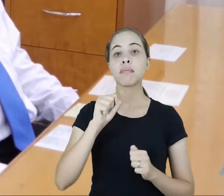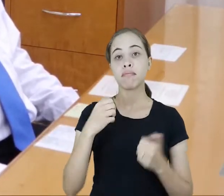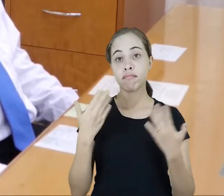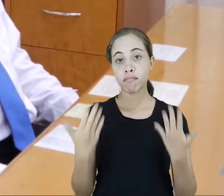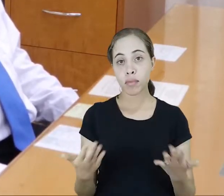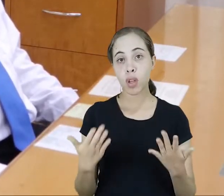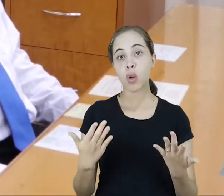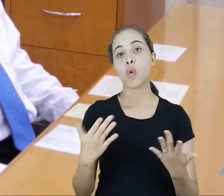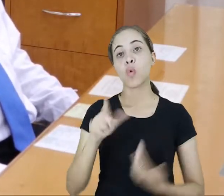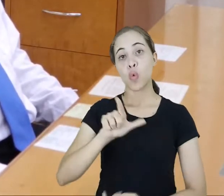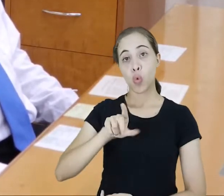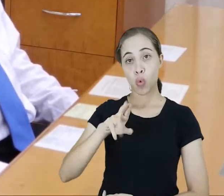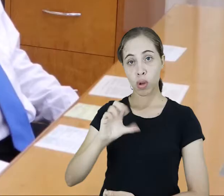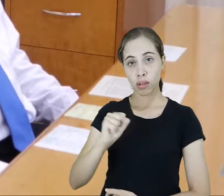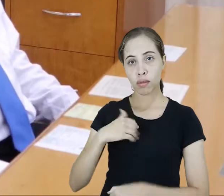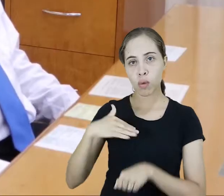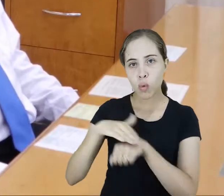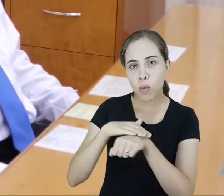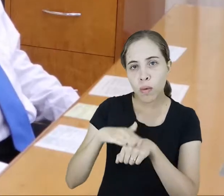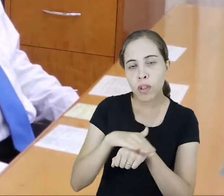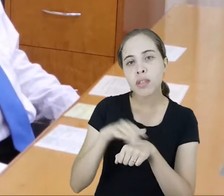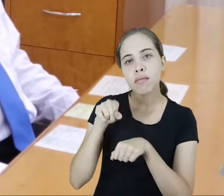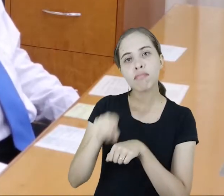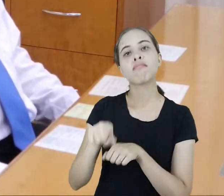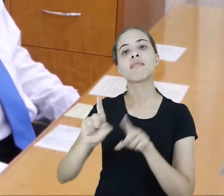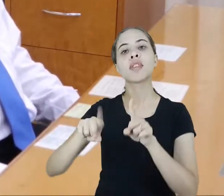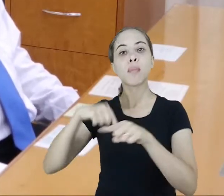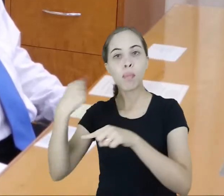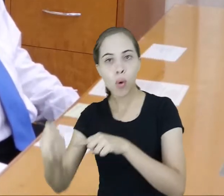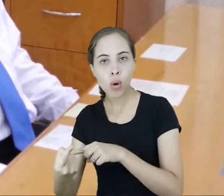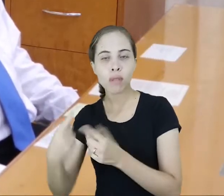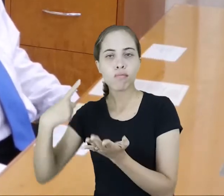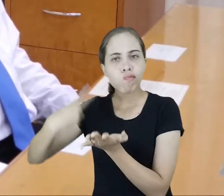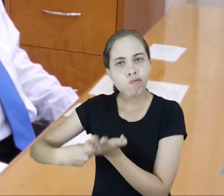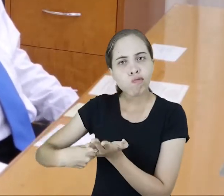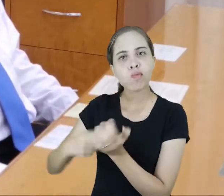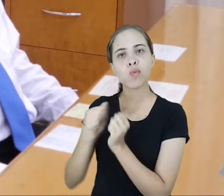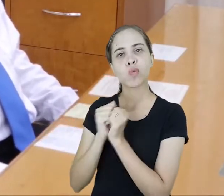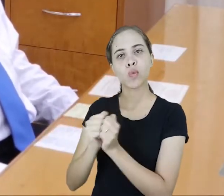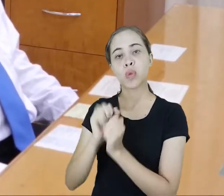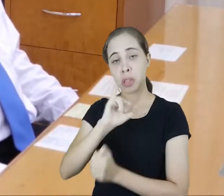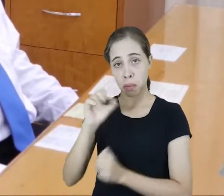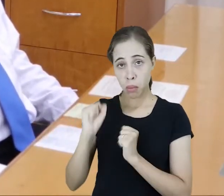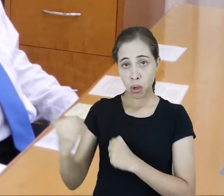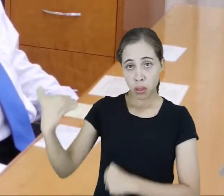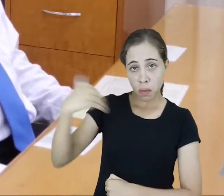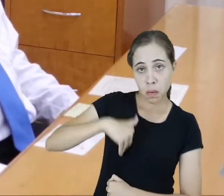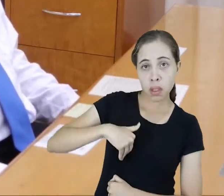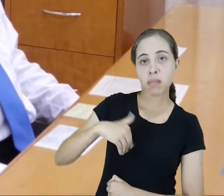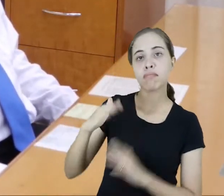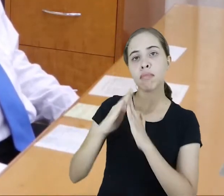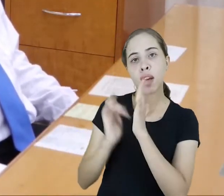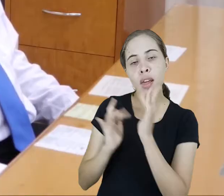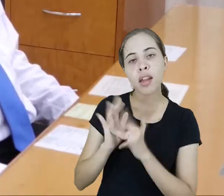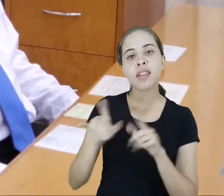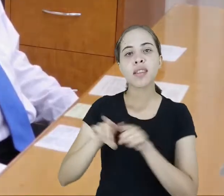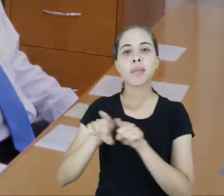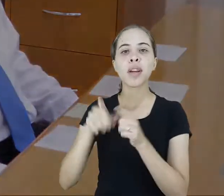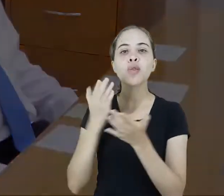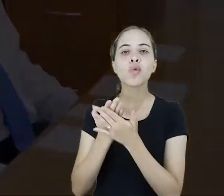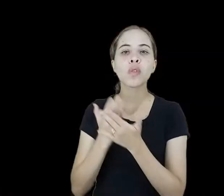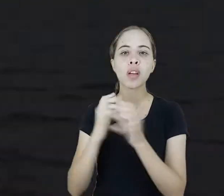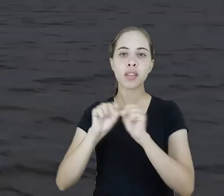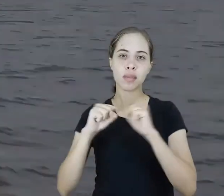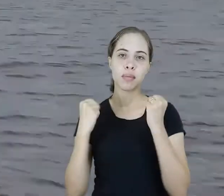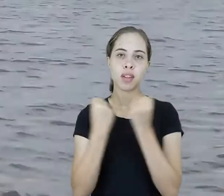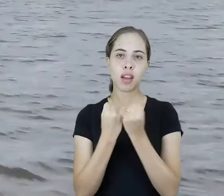com o Lucas e fui lá no Canaçari, marquei com ele se ele poderia vir para a igreja e também estudar aula de